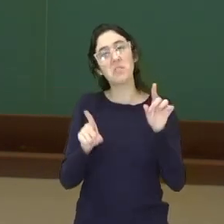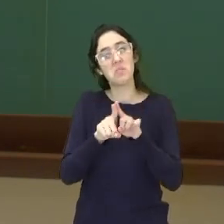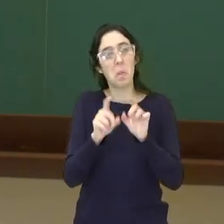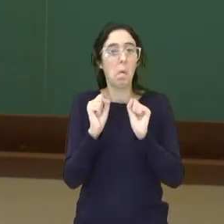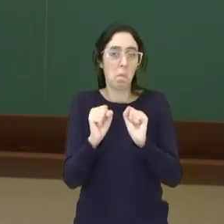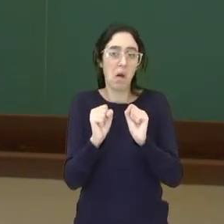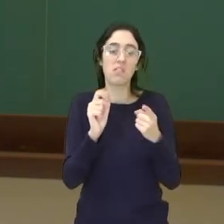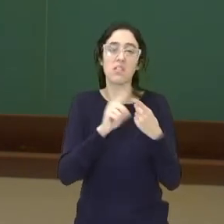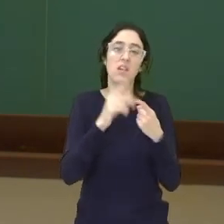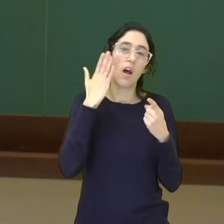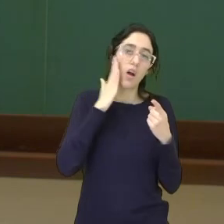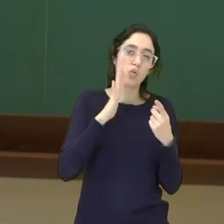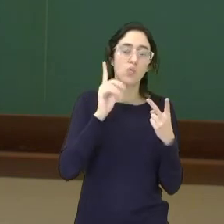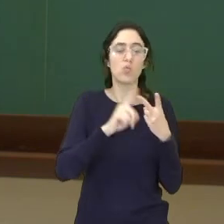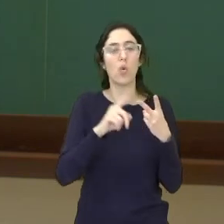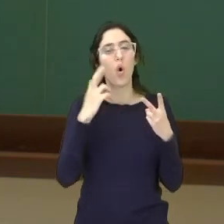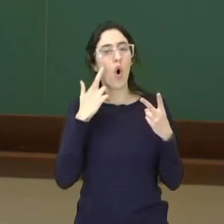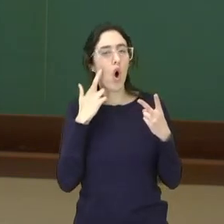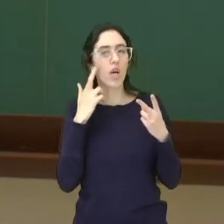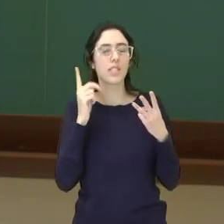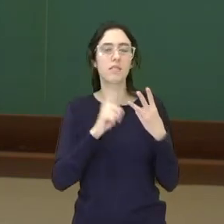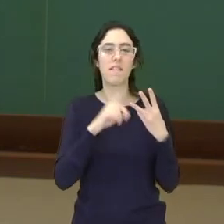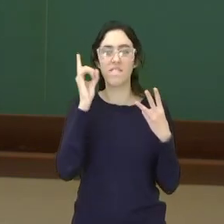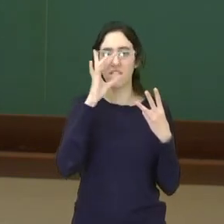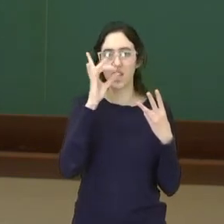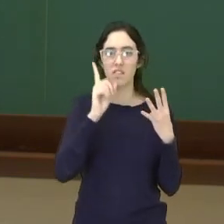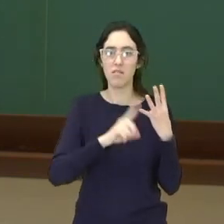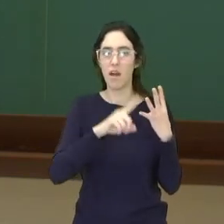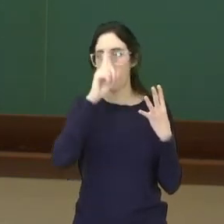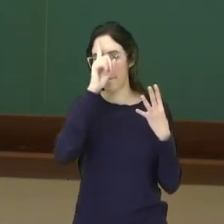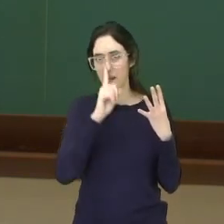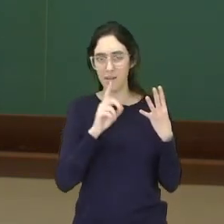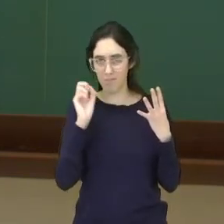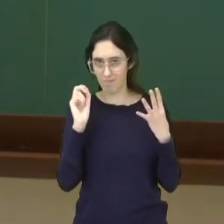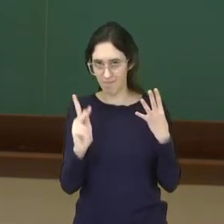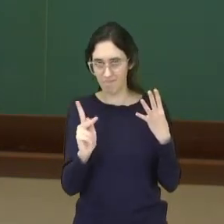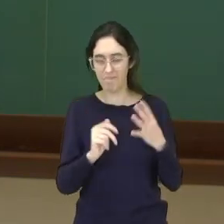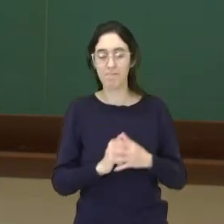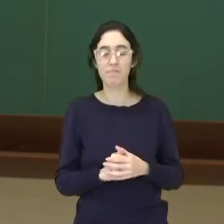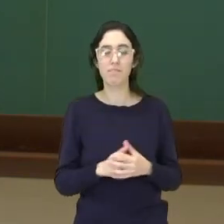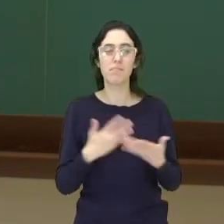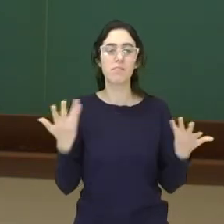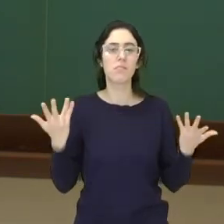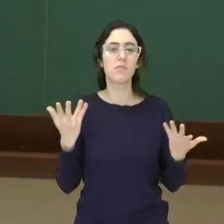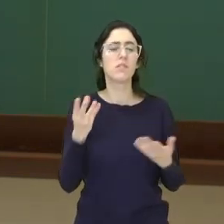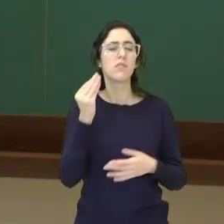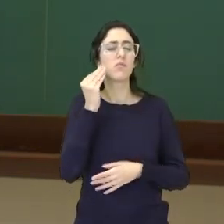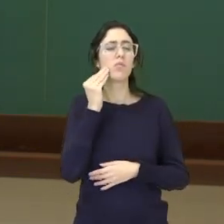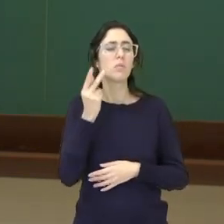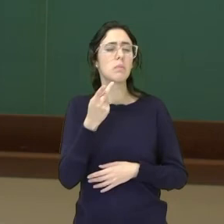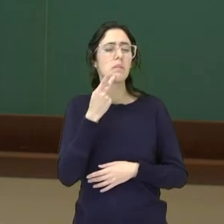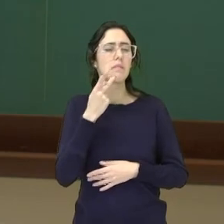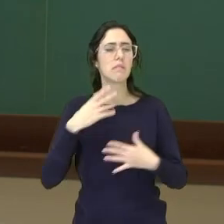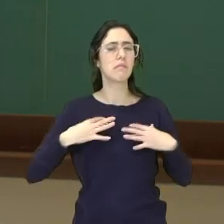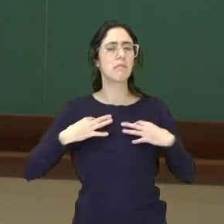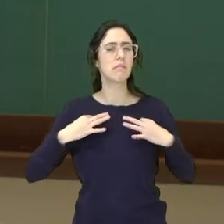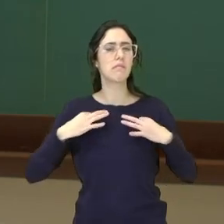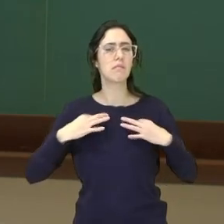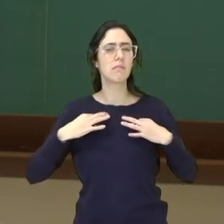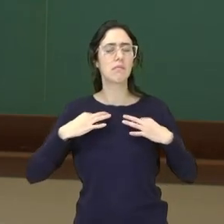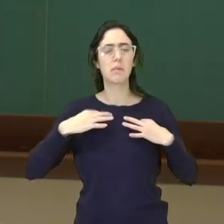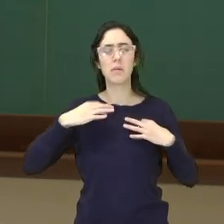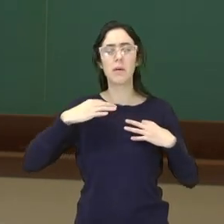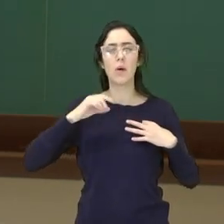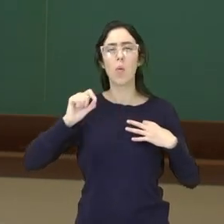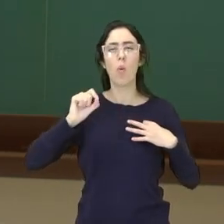opções. Uma azul, uma rosa, um verde e um amarelo. Então, olha só. Qual é a probabilidade de o vestuário sorteado ser um